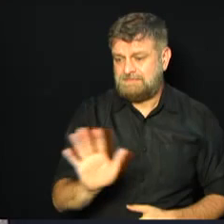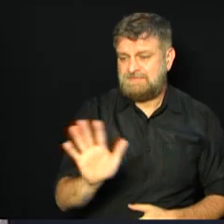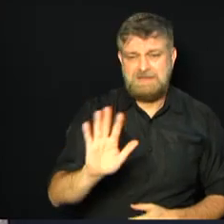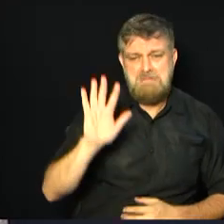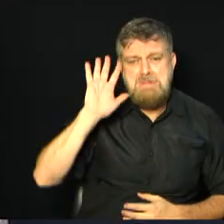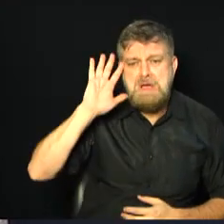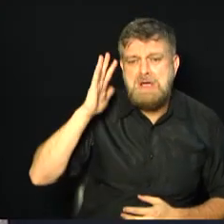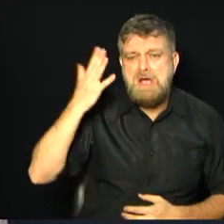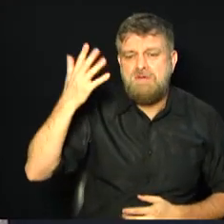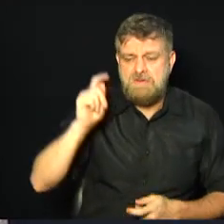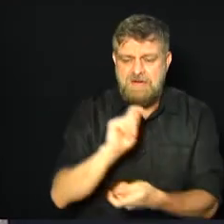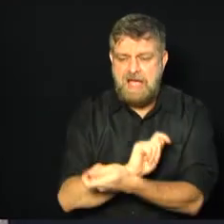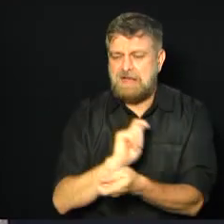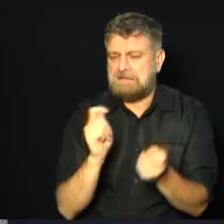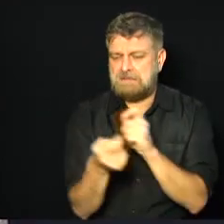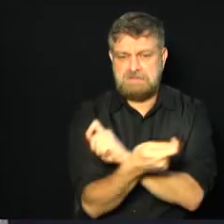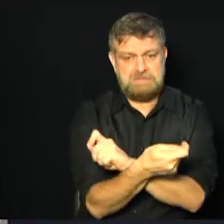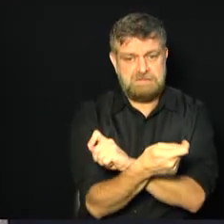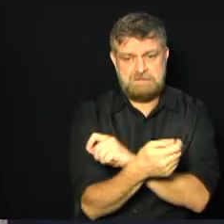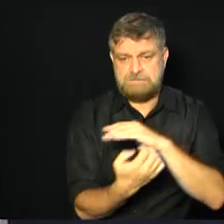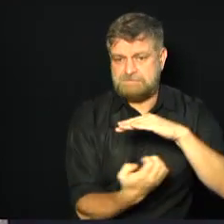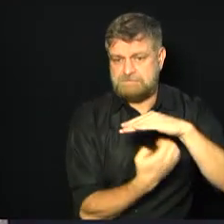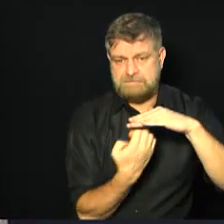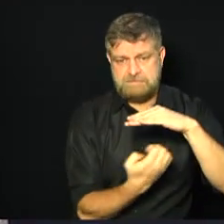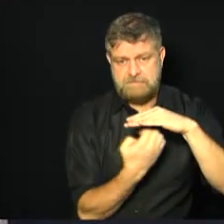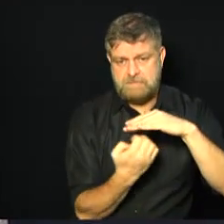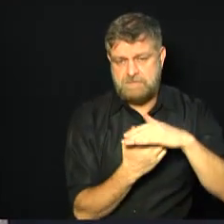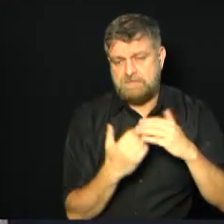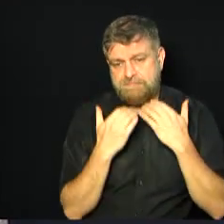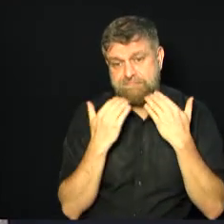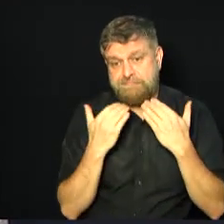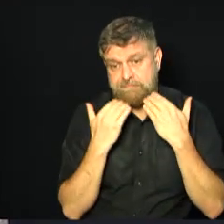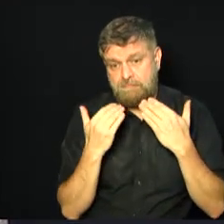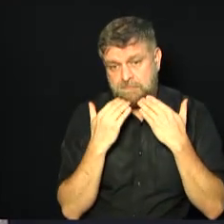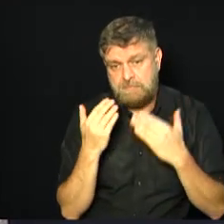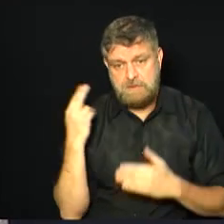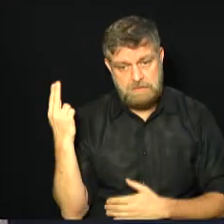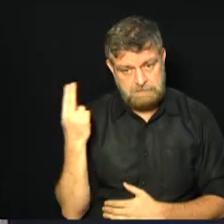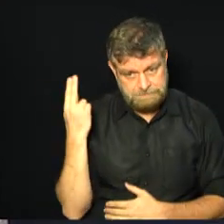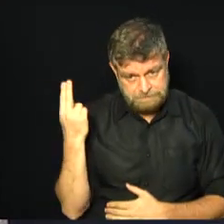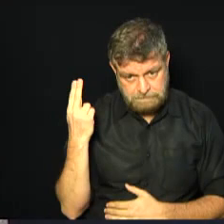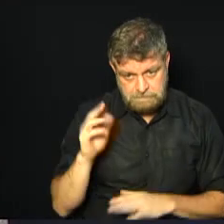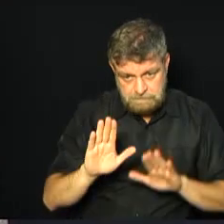fazer a adequação das empresas, porque ela não vai ter condição de fazer isso. Mas ter lá uma condição de,